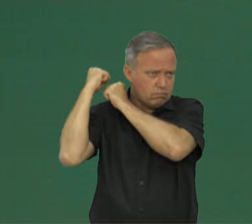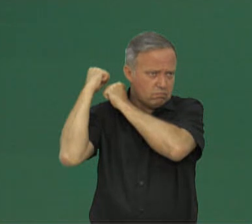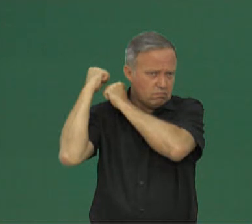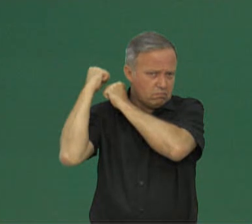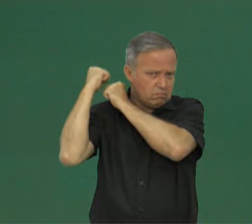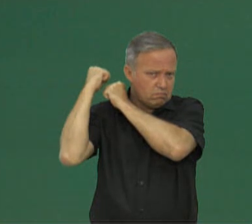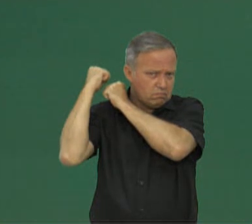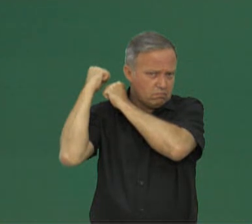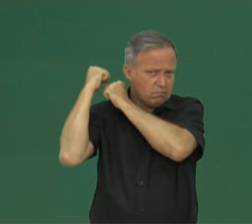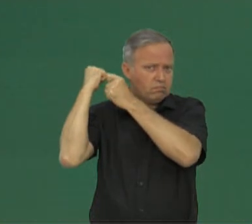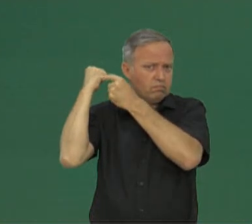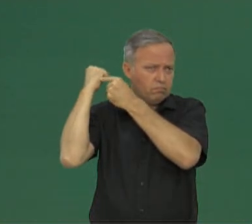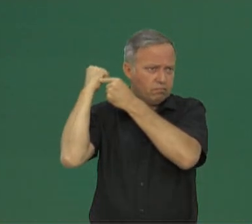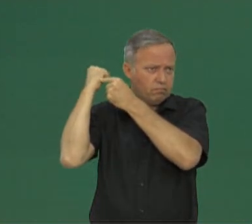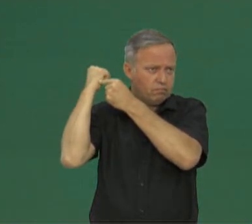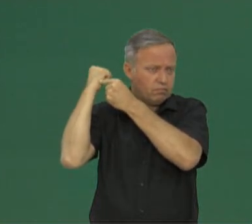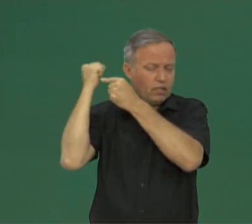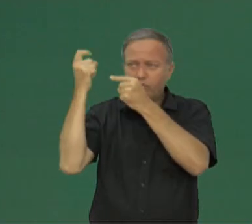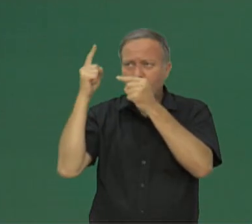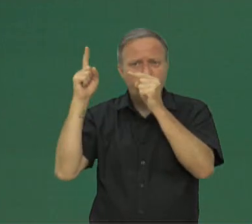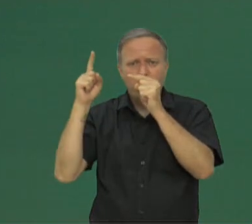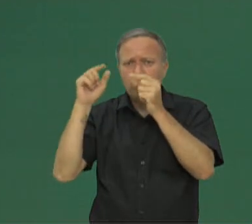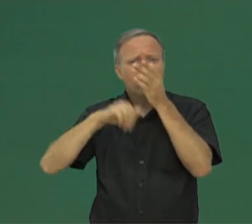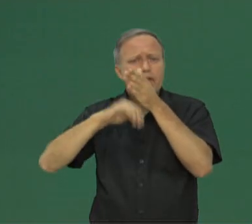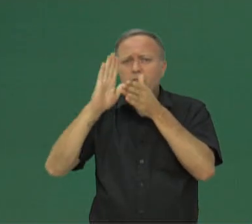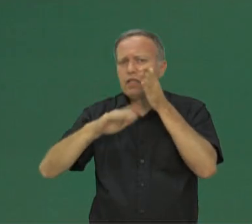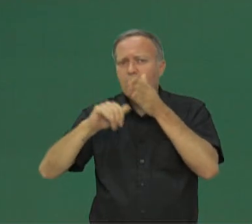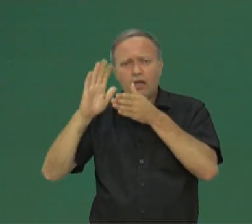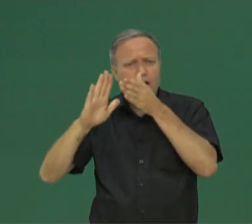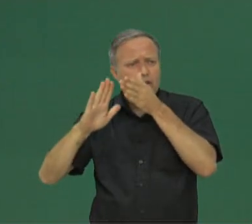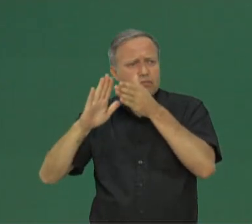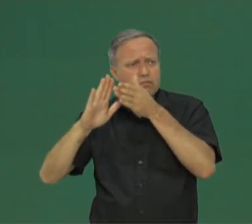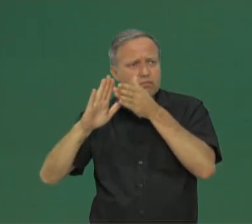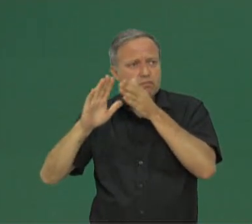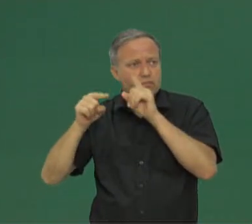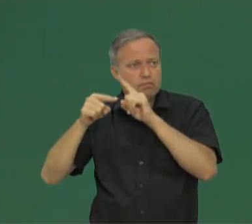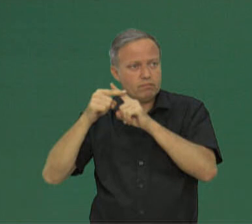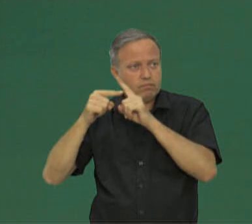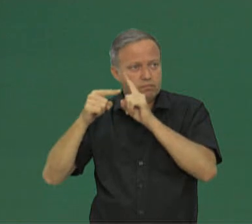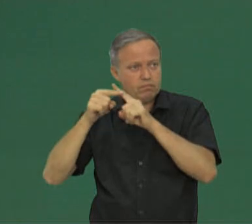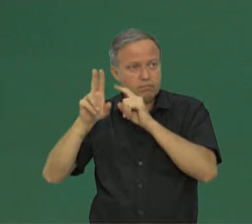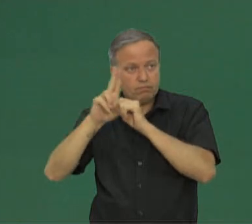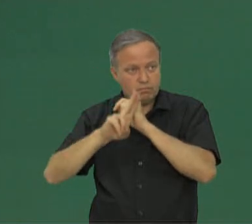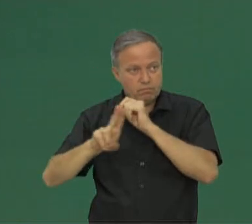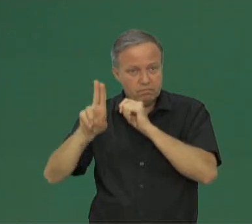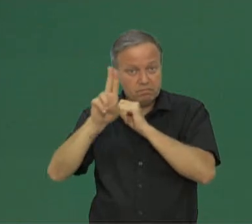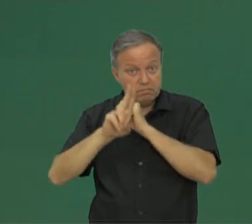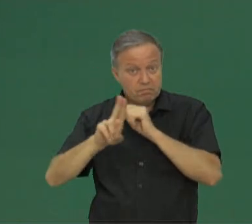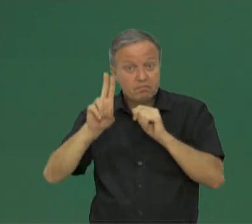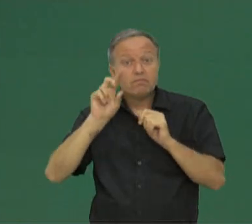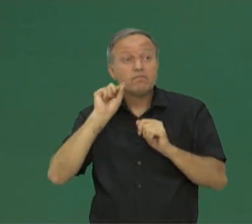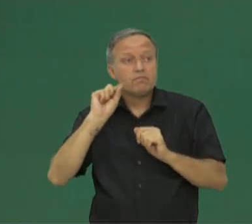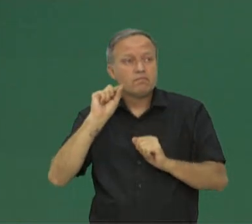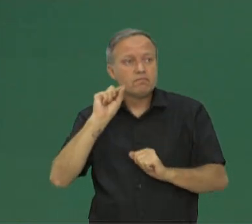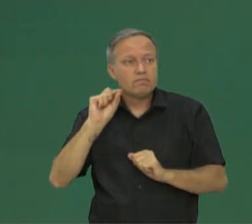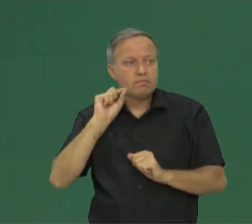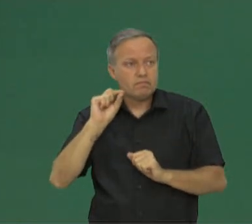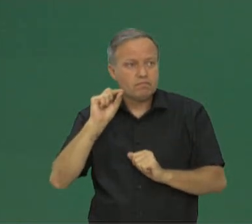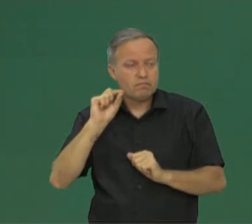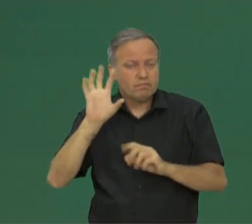grande, tá? Ela não foi feita na parede. Certo? Por quê? Ele se utilizou, e dá para a gente notar aqui,